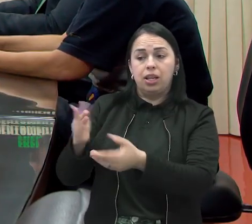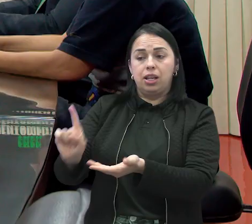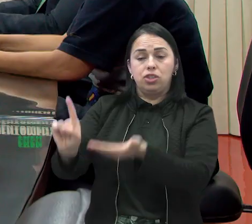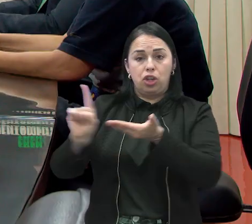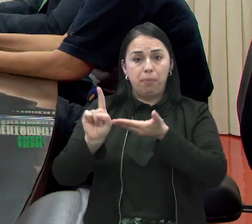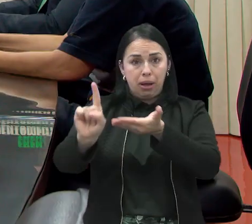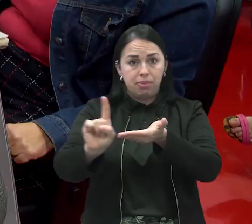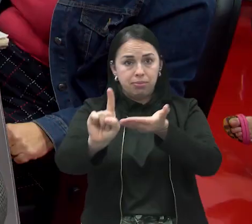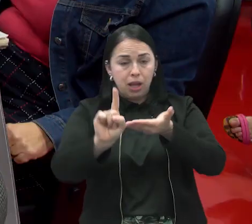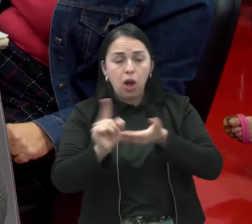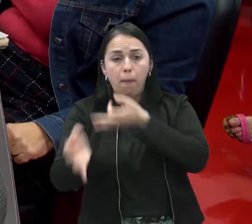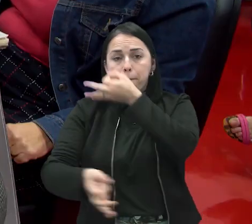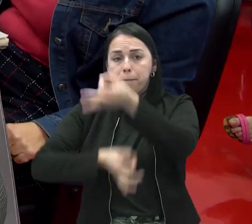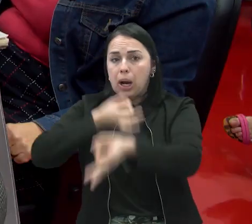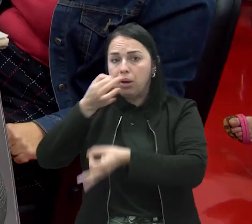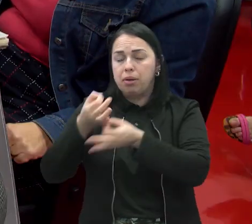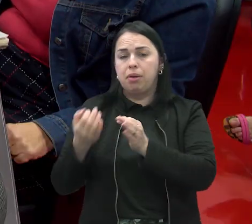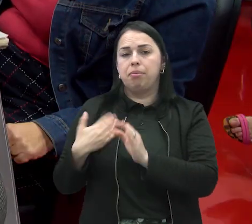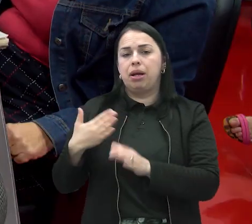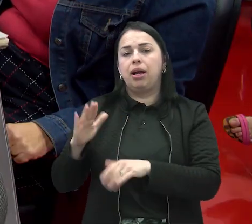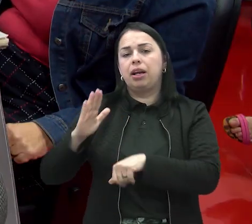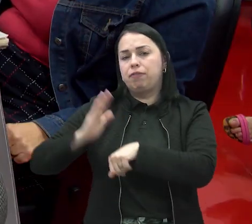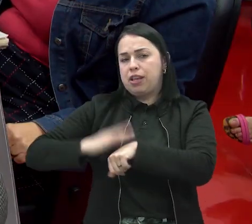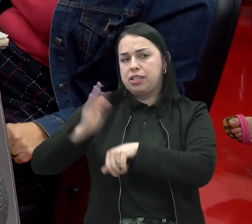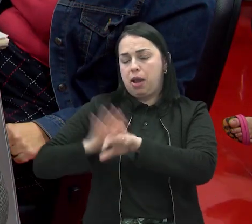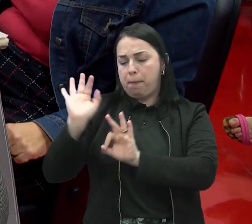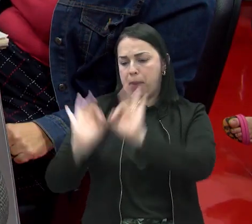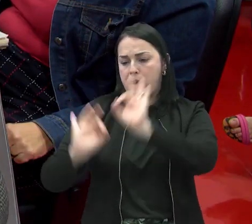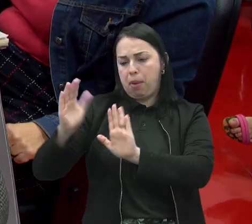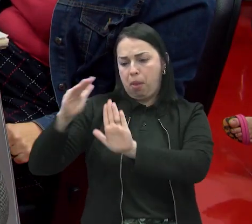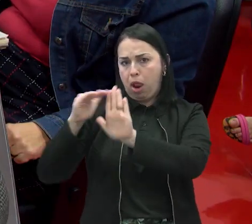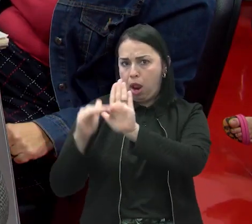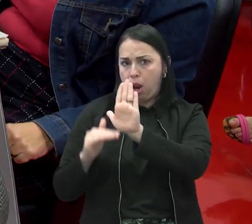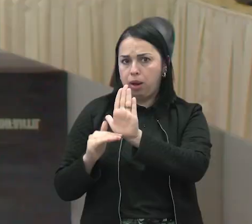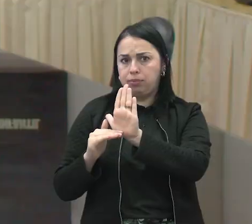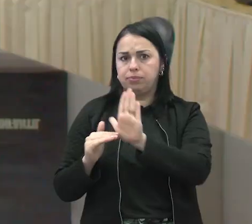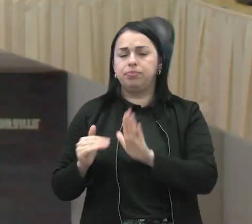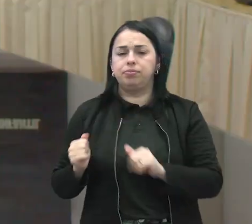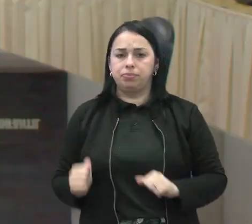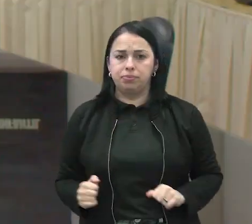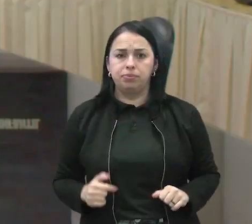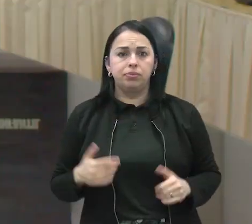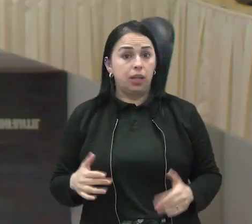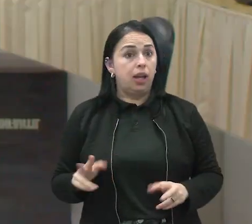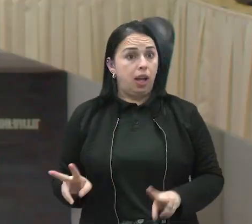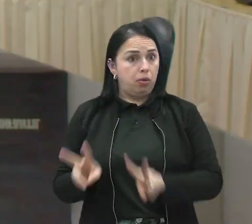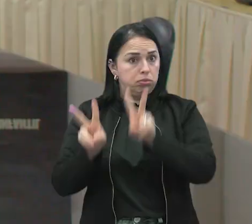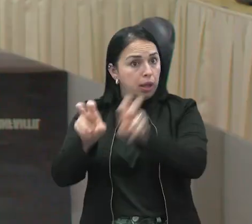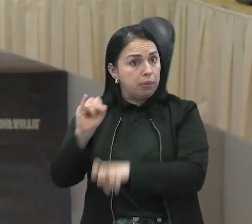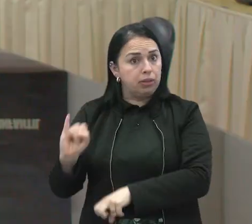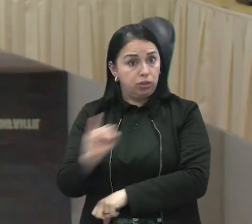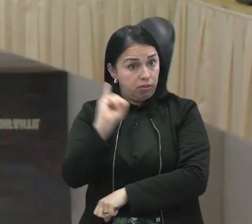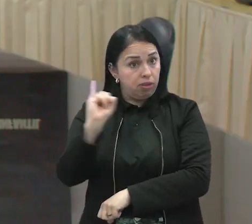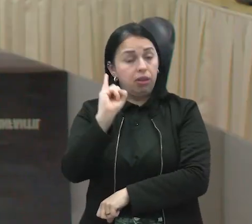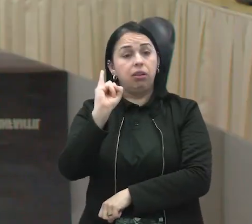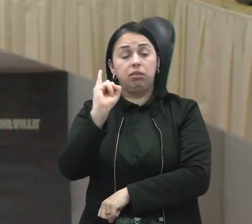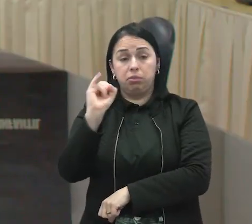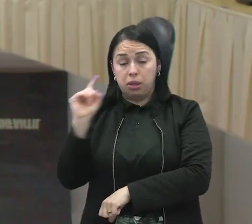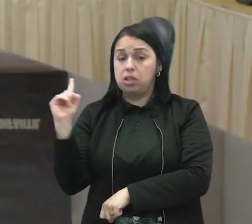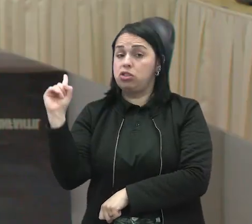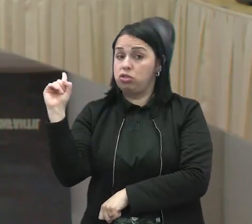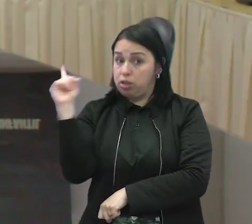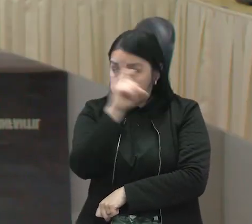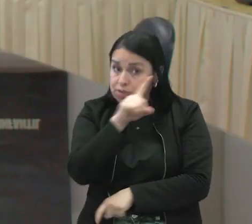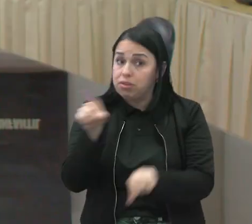e sociedade para criar um protocolo de ações contra o problema. É um tema altamente complexo. A